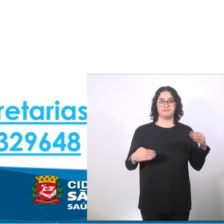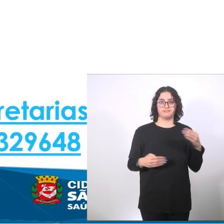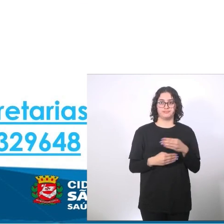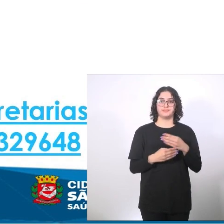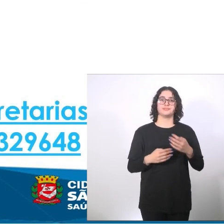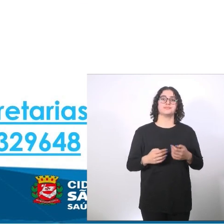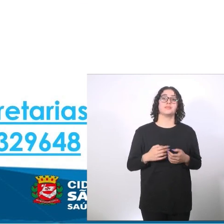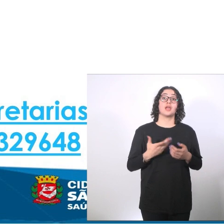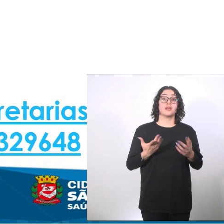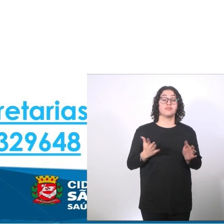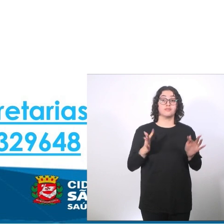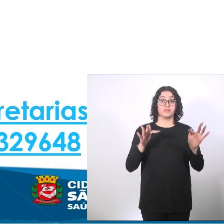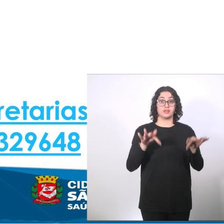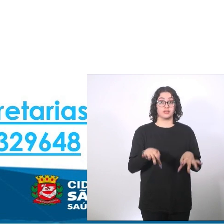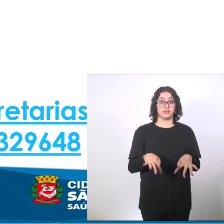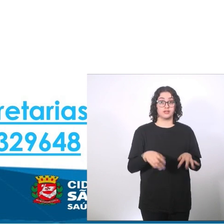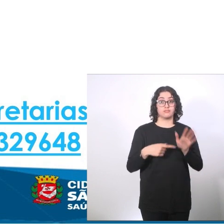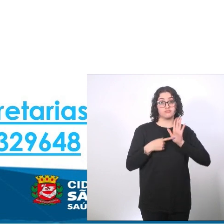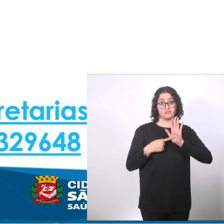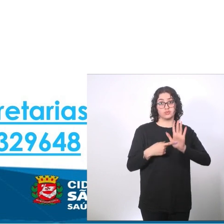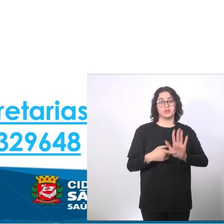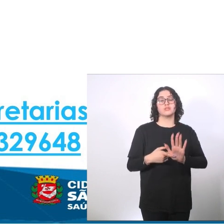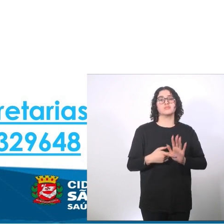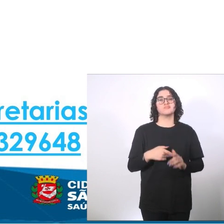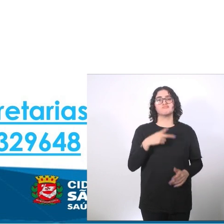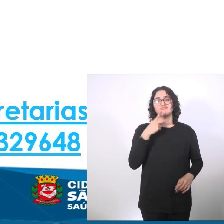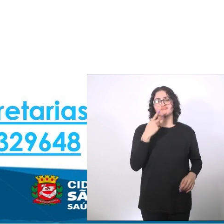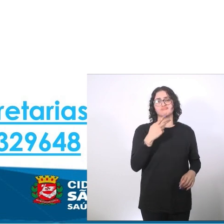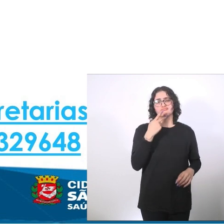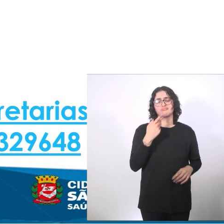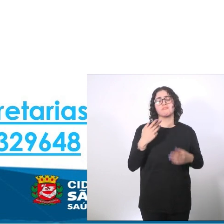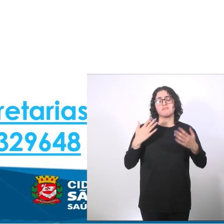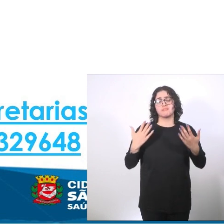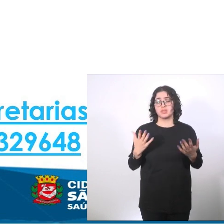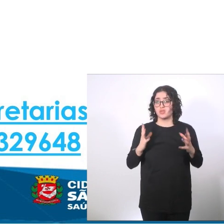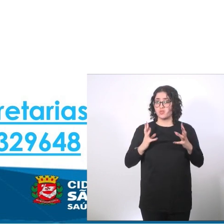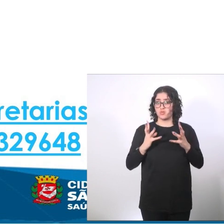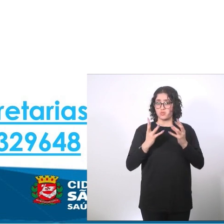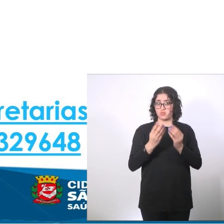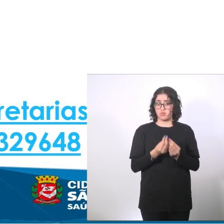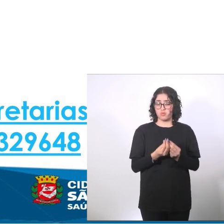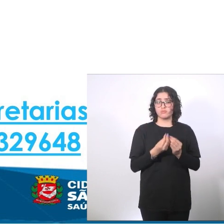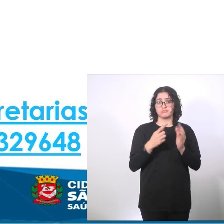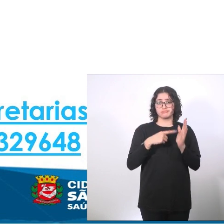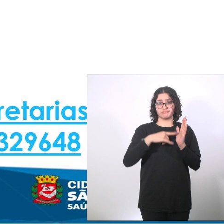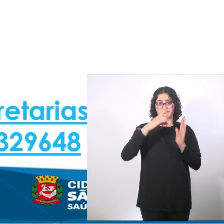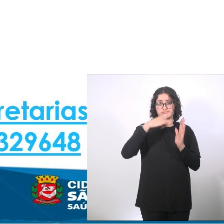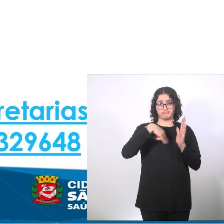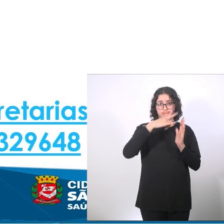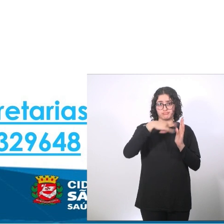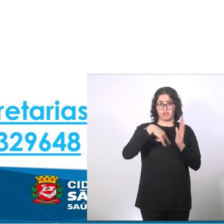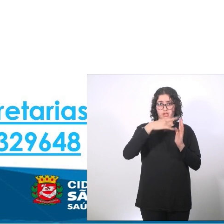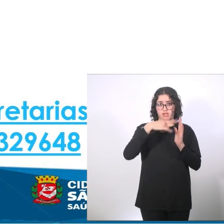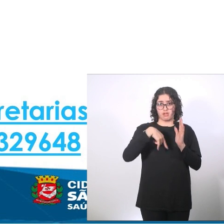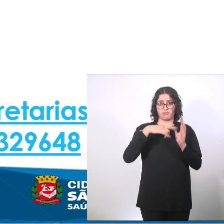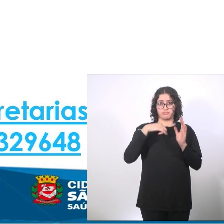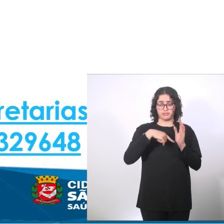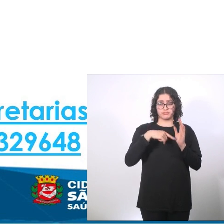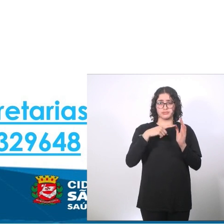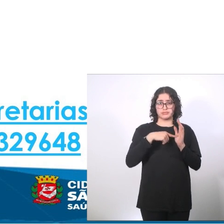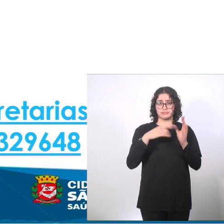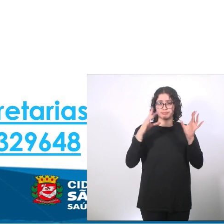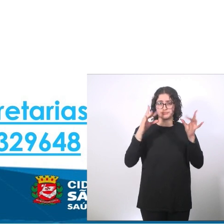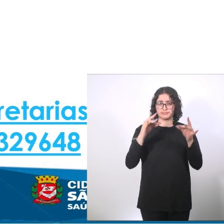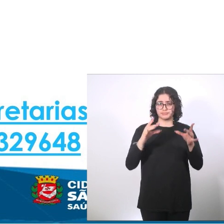aí eu finalizo a apresentação dizendo que todos os documentos técnicos, de forma